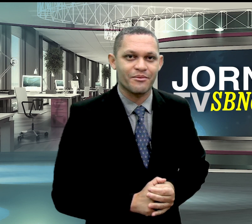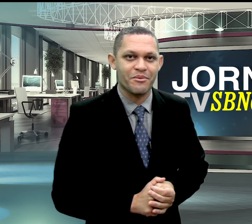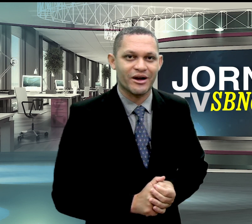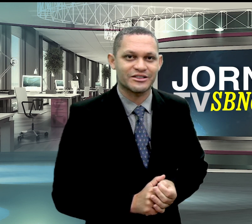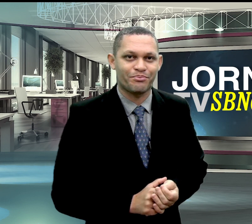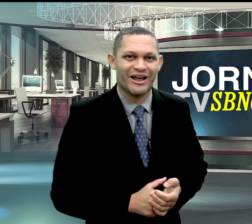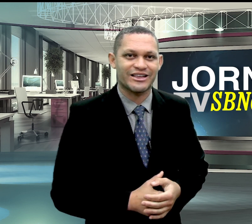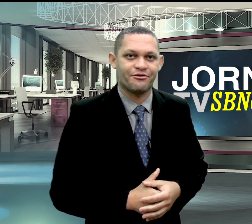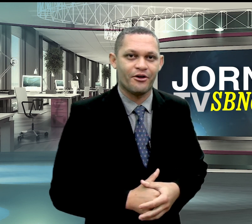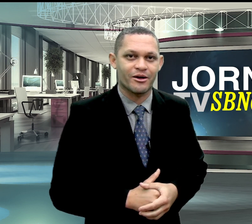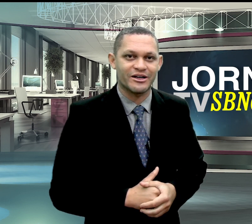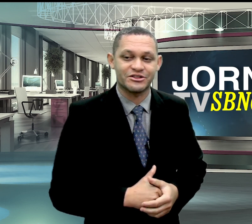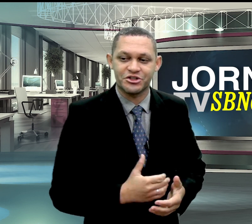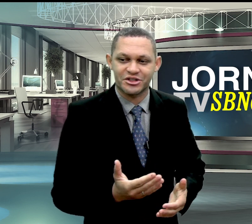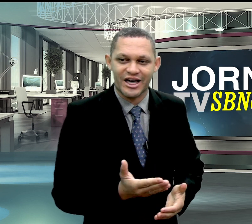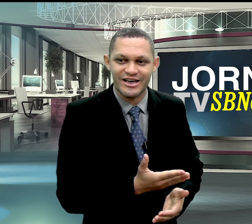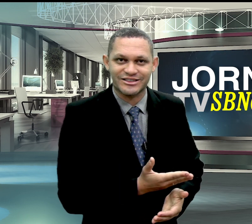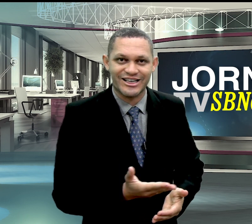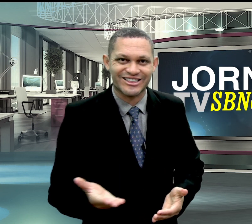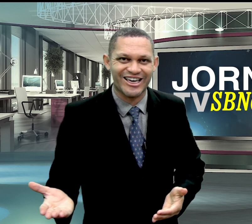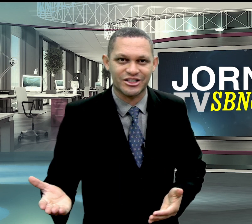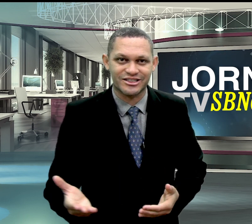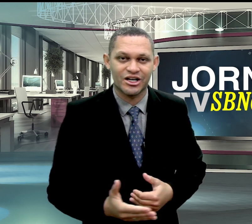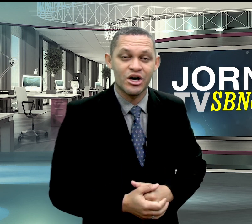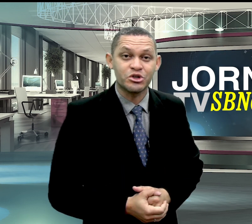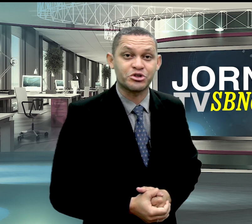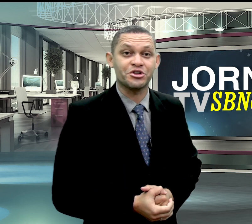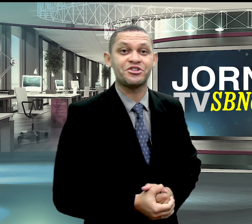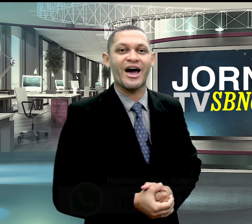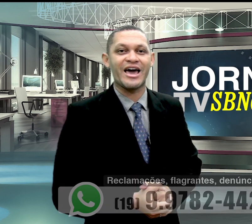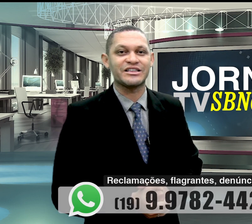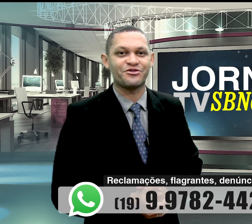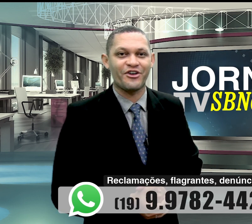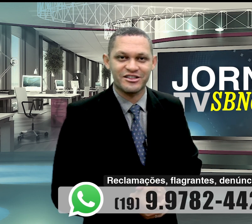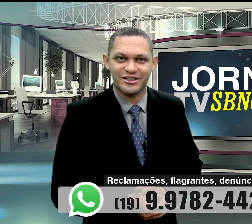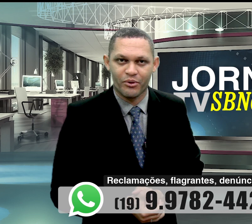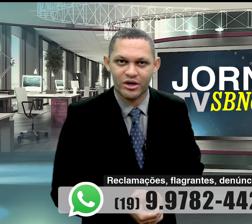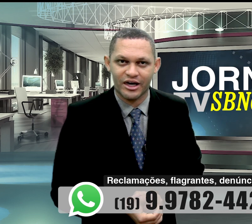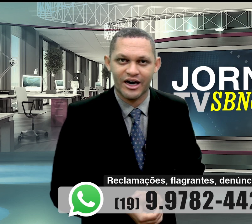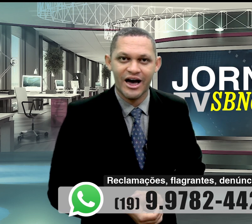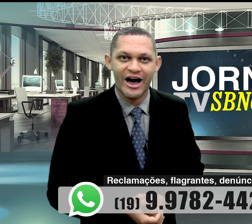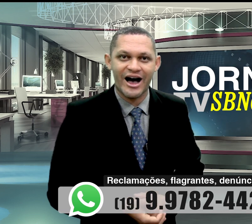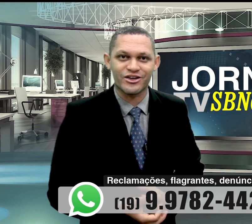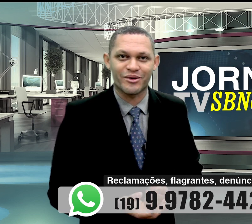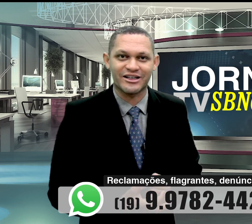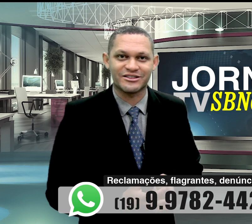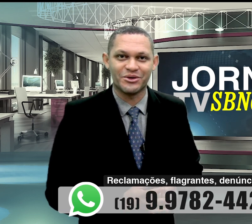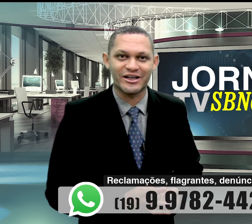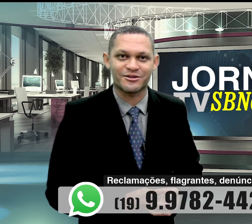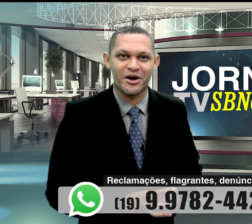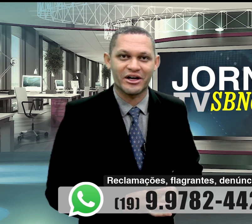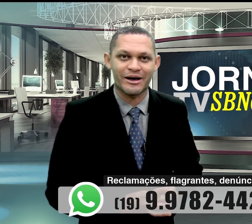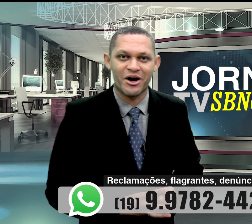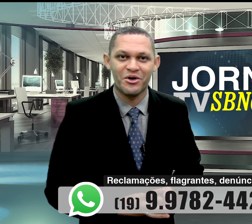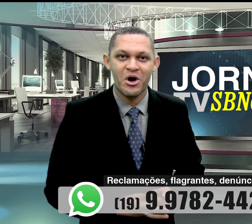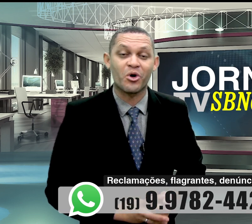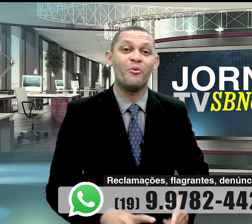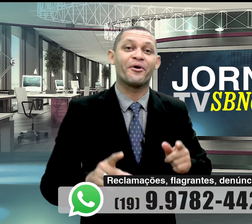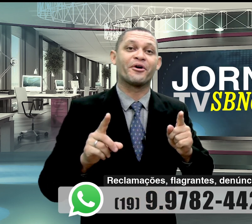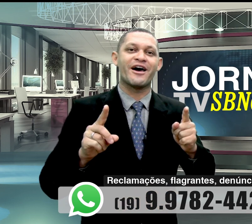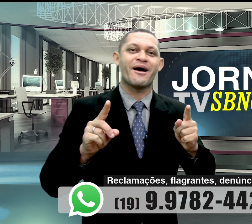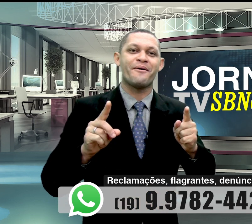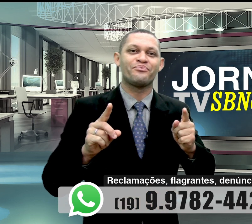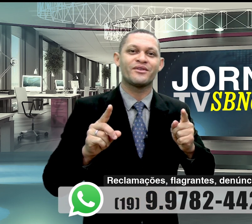radiobrasilsbo.com.br e também pelas plataformas digitais das redes sociais, Facebook, Rádio Brasil SBO, tá bom?